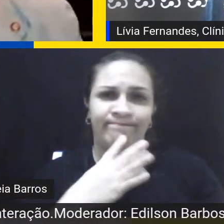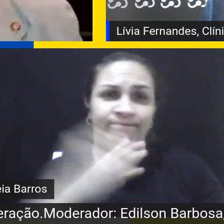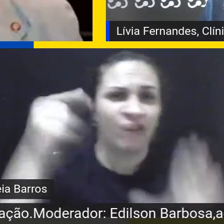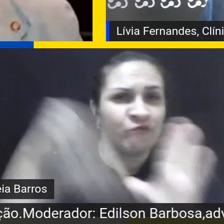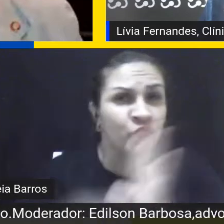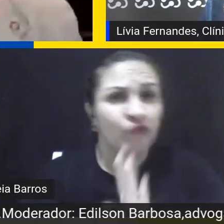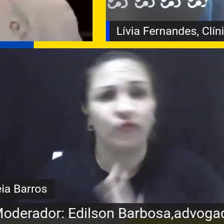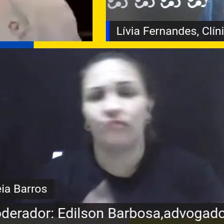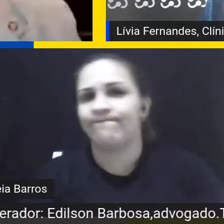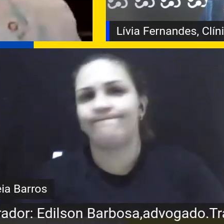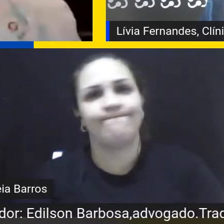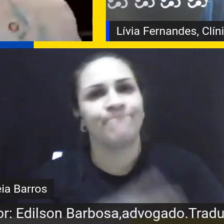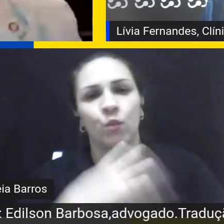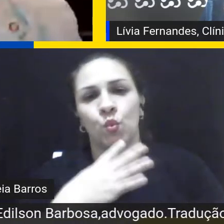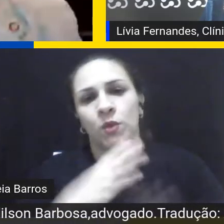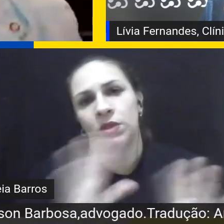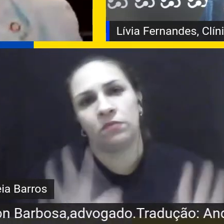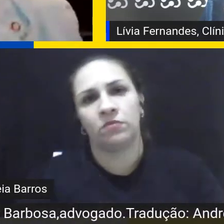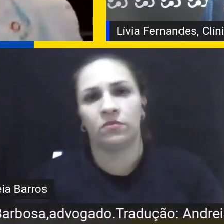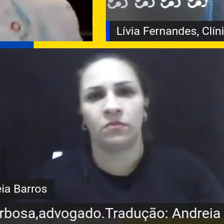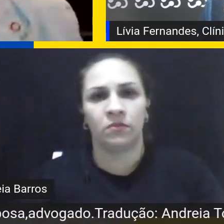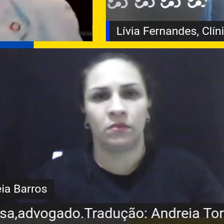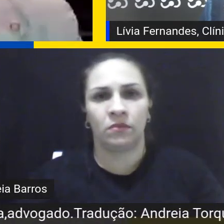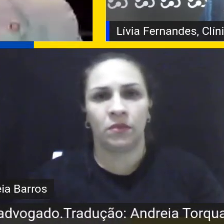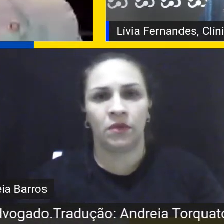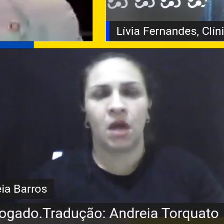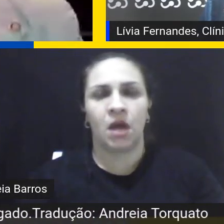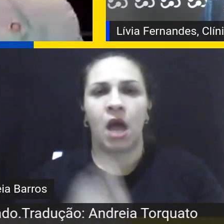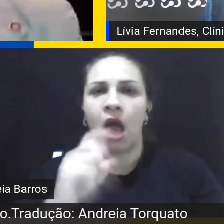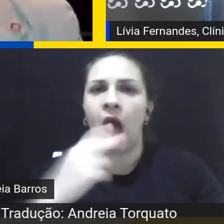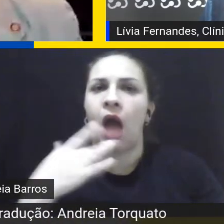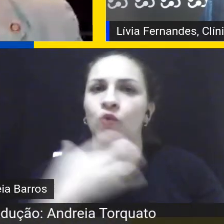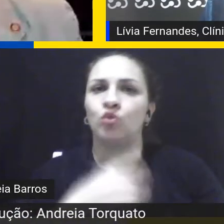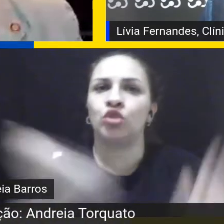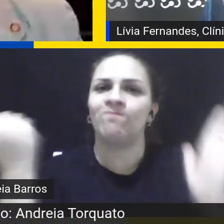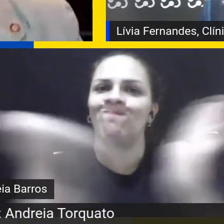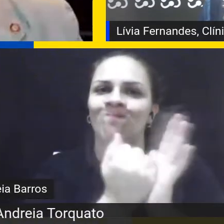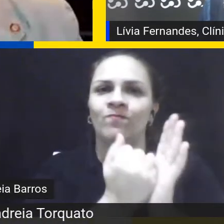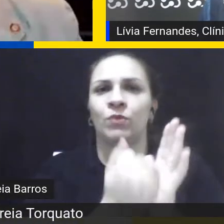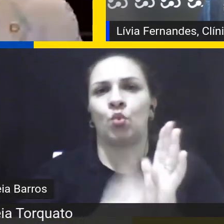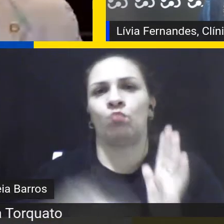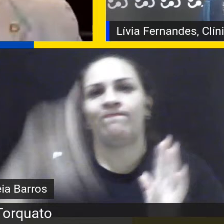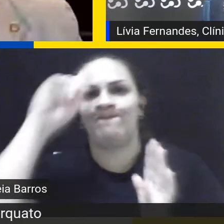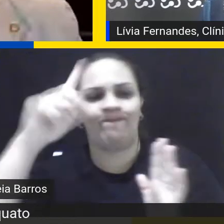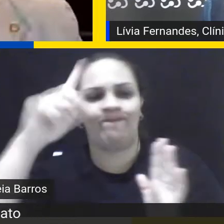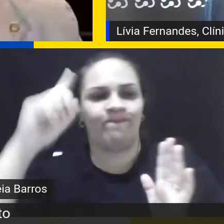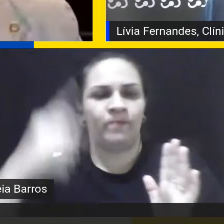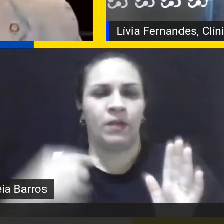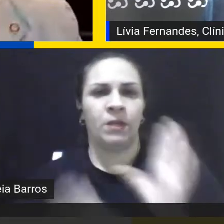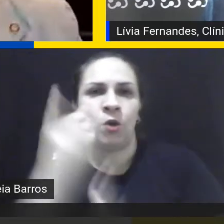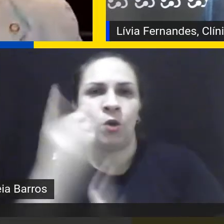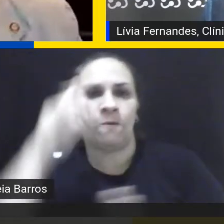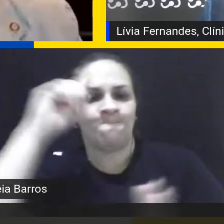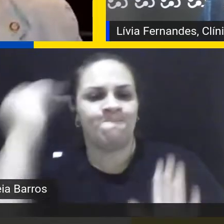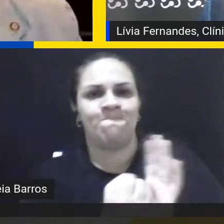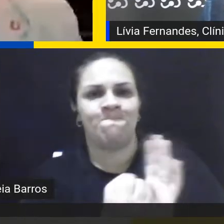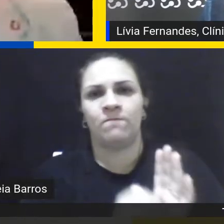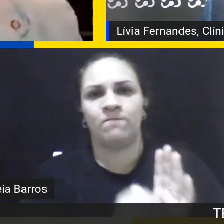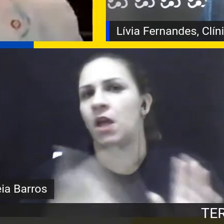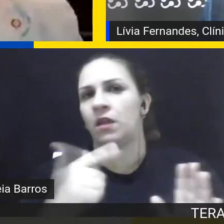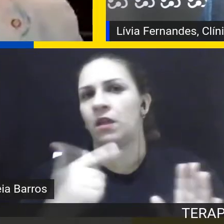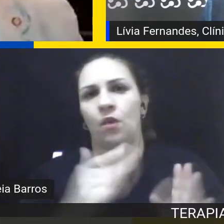eu acho que deve ser um método patenteado. Então a gente ainda, assim, a gente não trabalha com essa